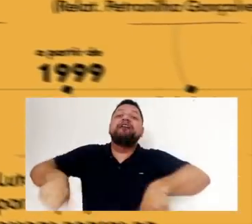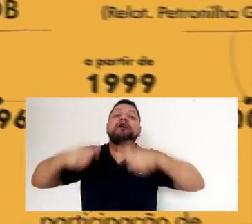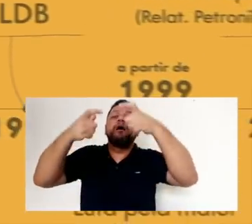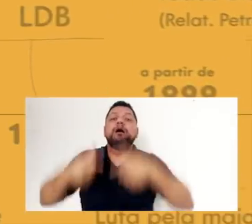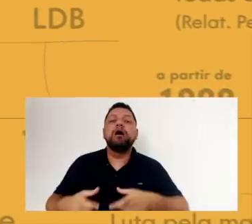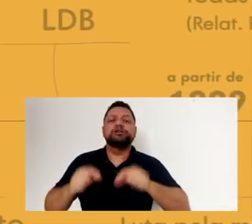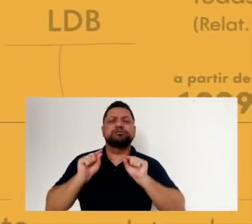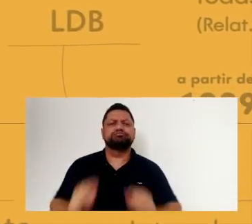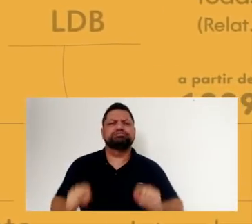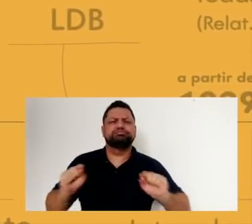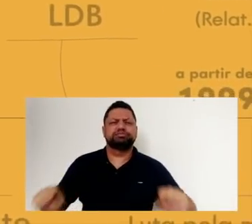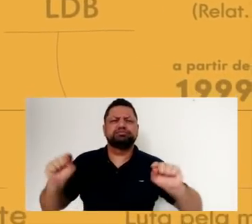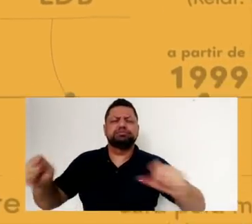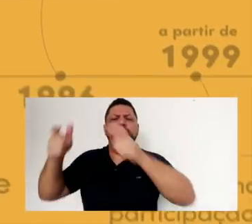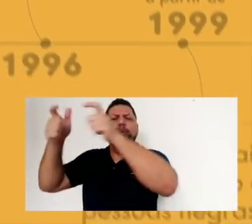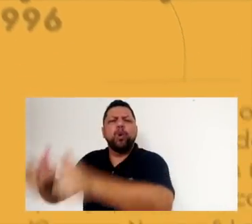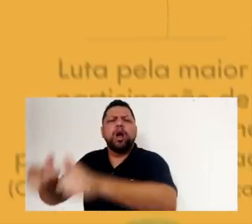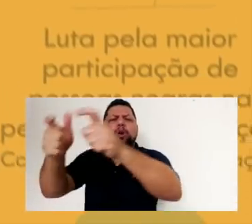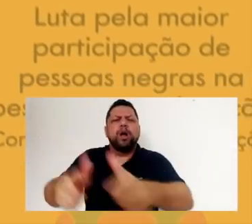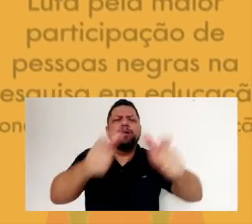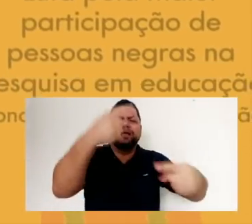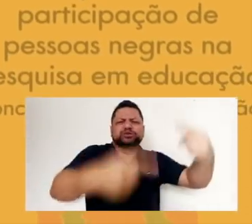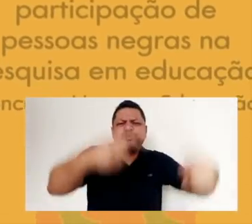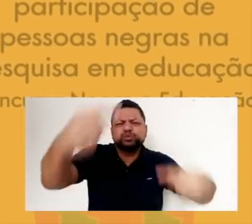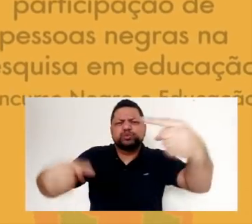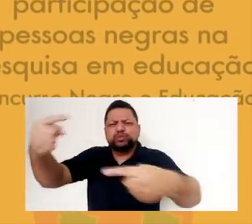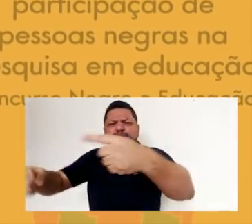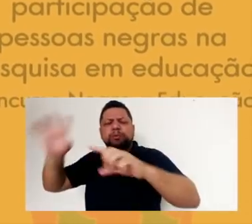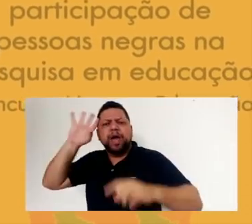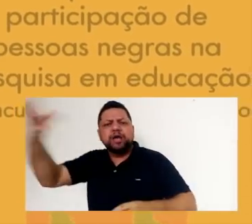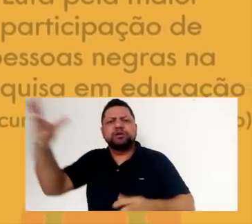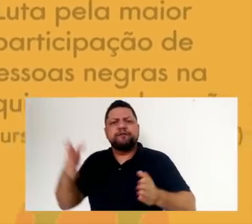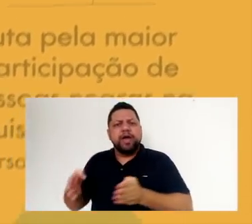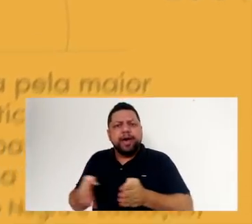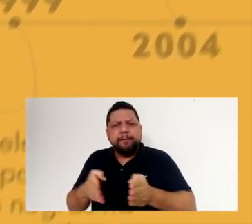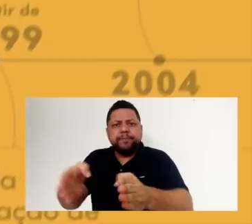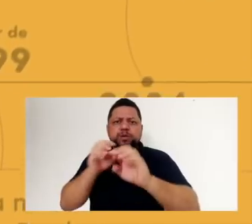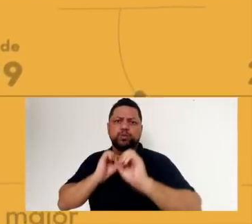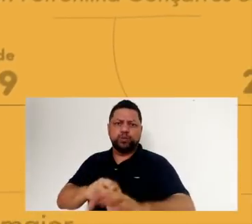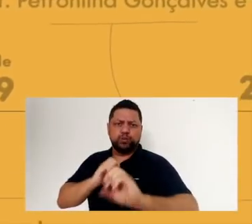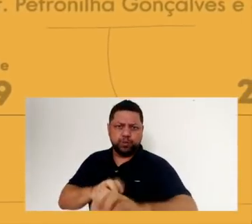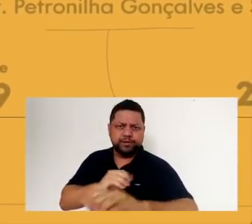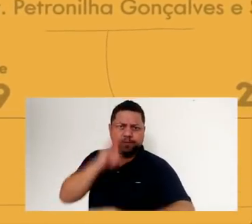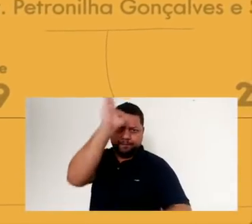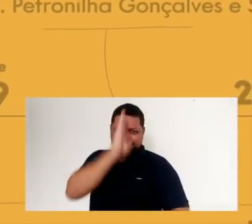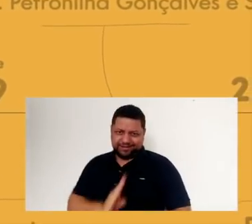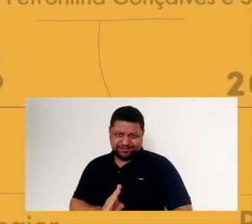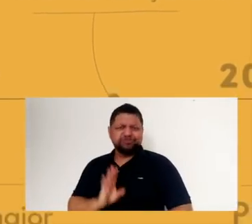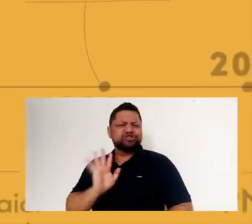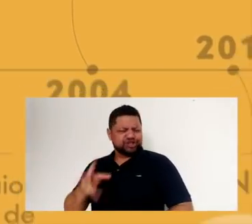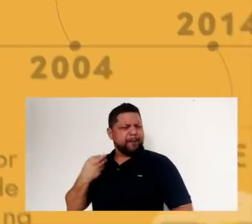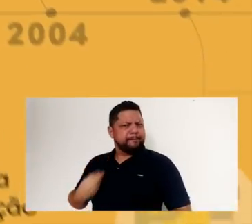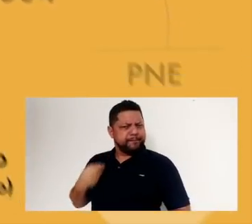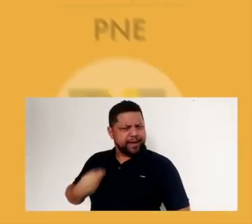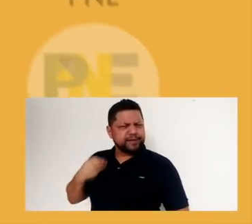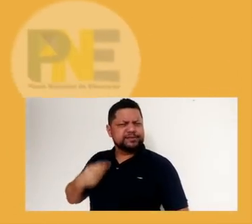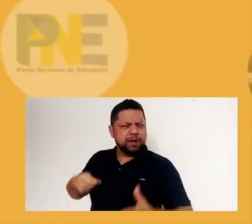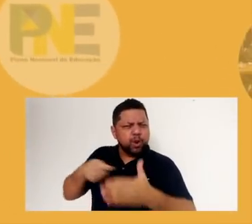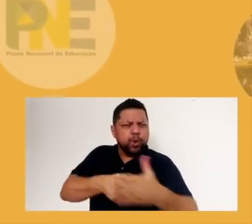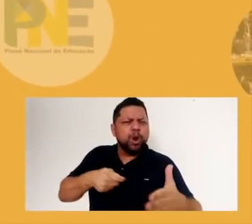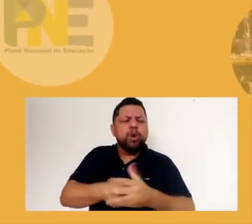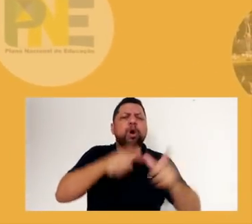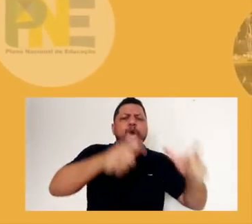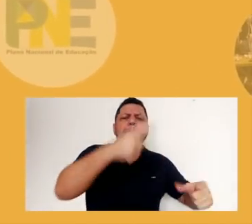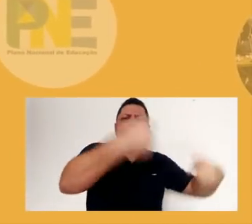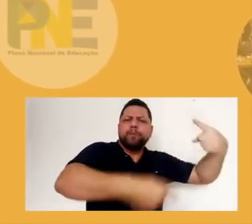Nas últimas 4 décadas, a AMPED esteve presente na definição dos rumos da educação brasileira.